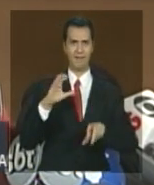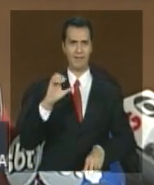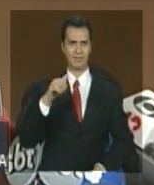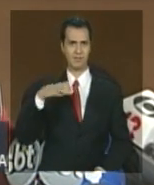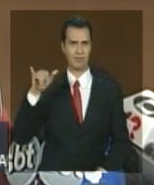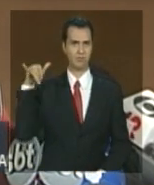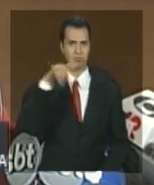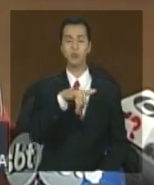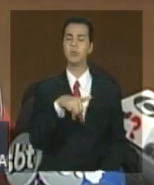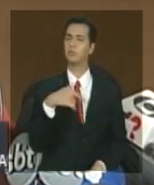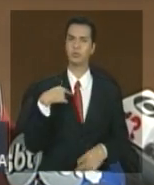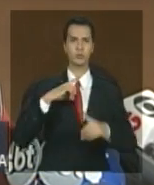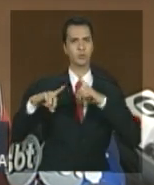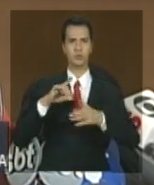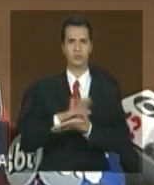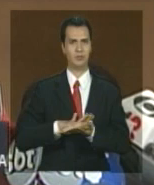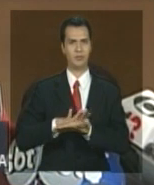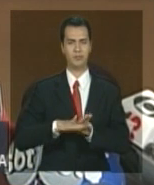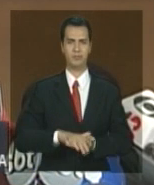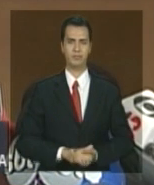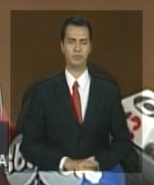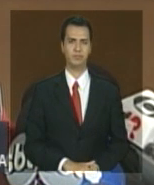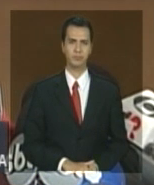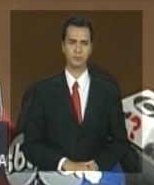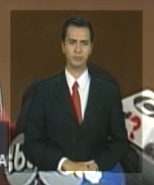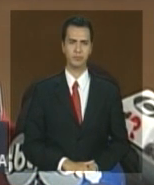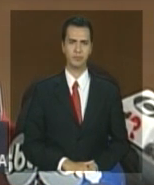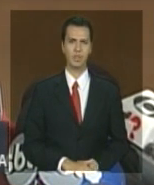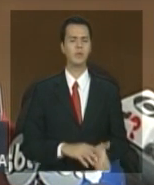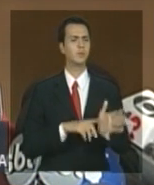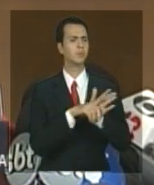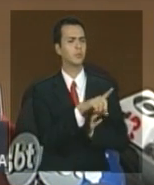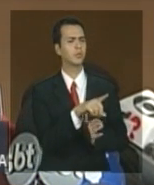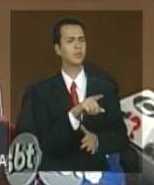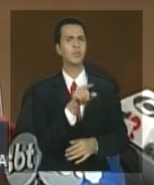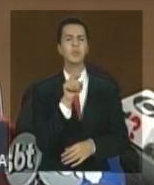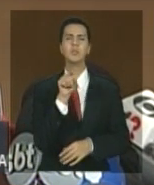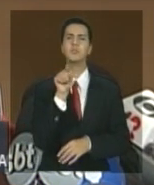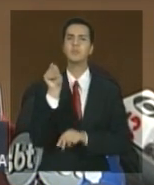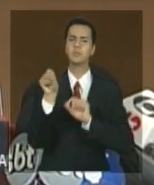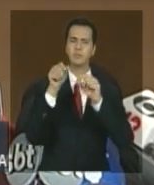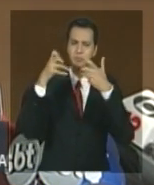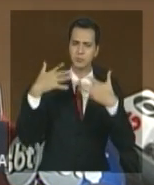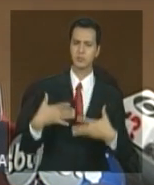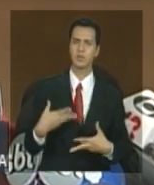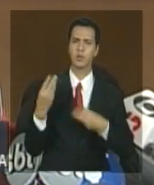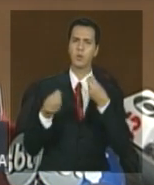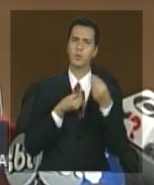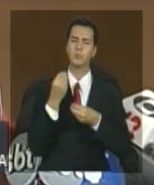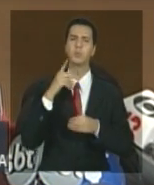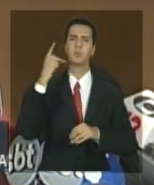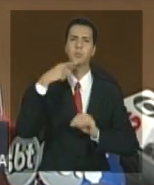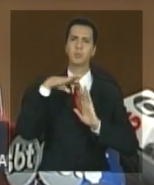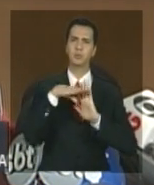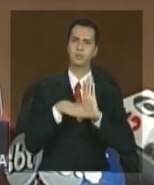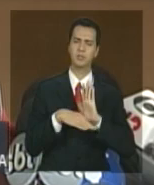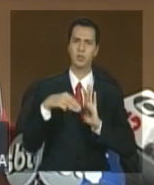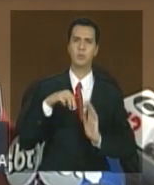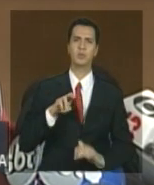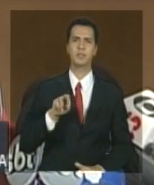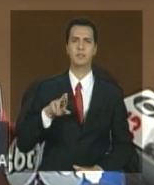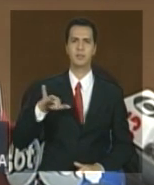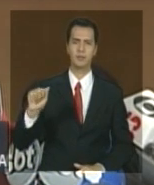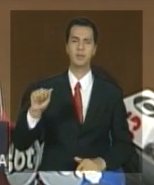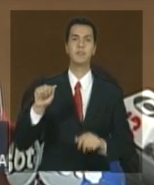só para entender melhor essa questão da política monetária, quando a senhora se refere a um país que tem política monetária expansionista e